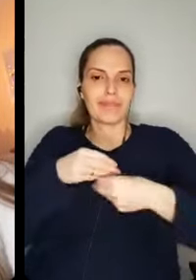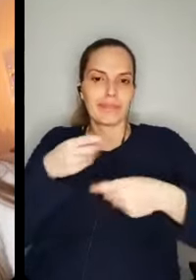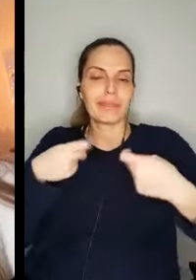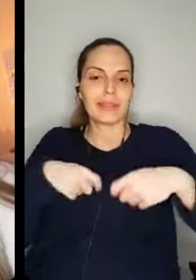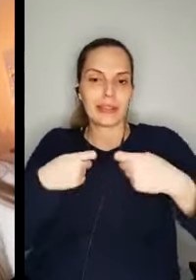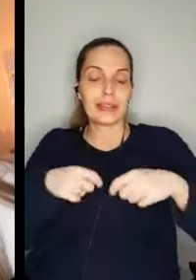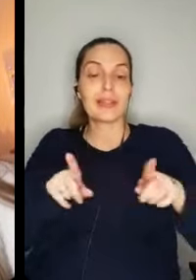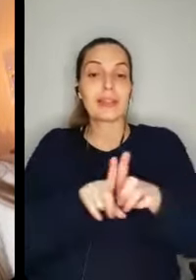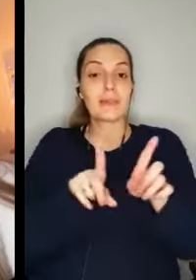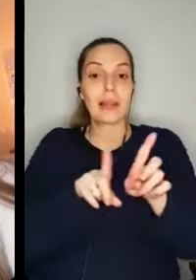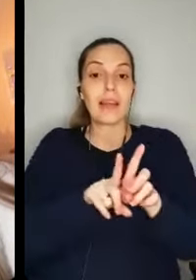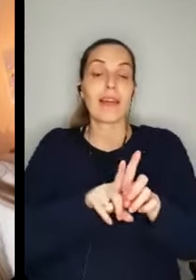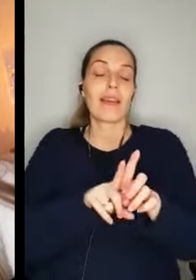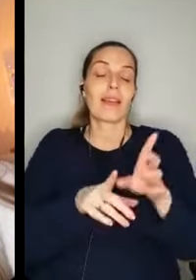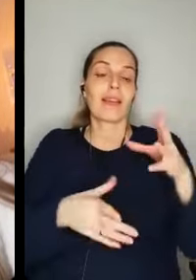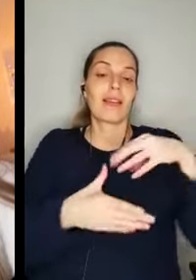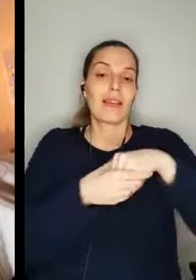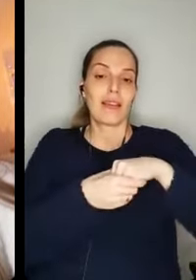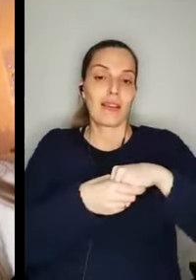né?